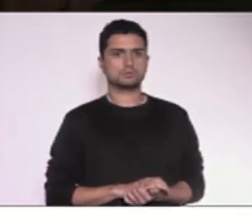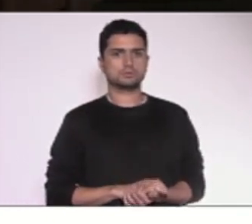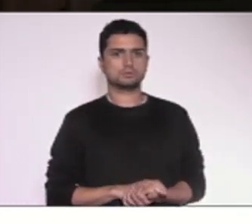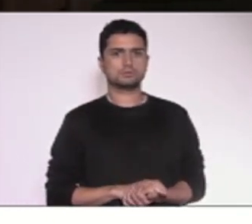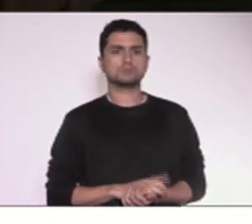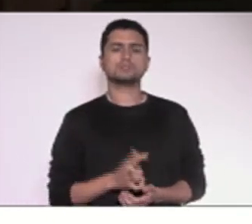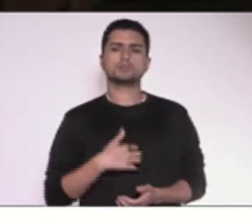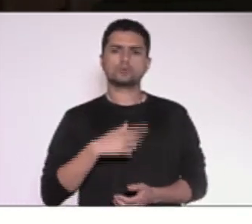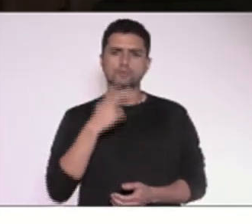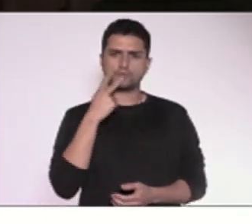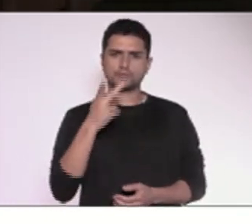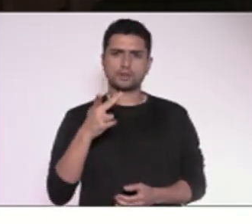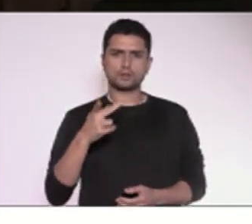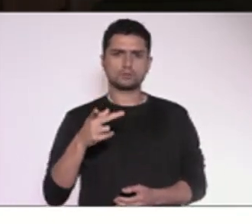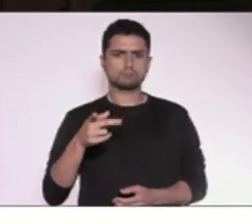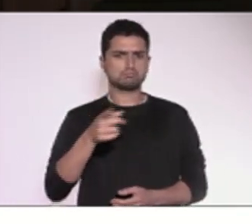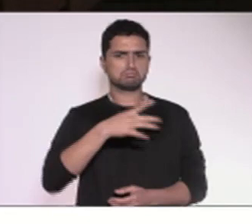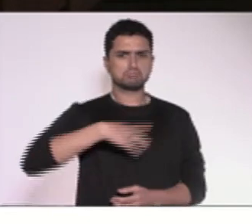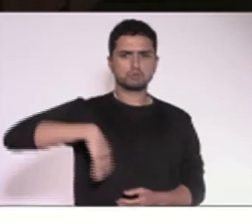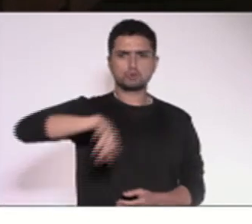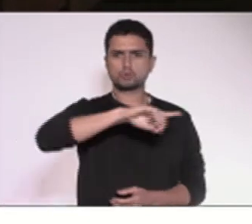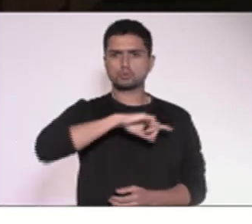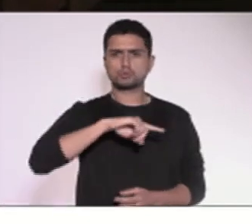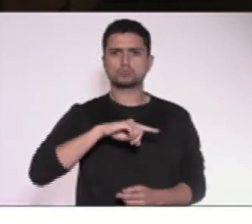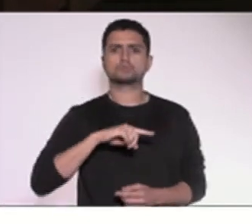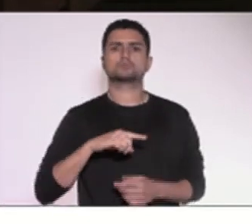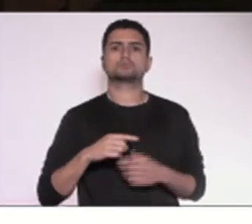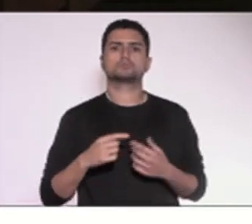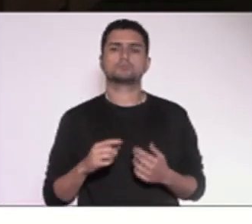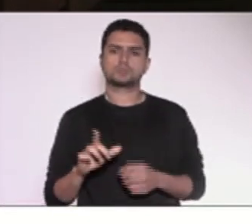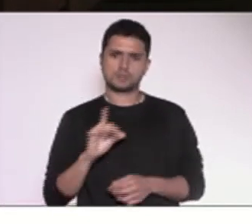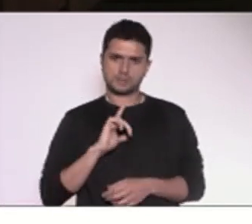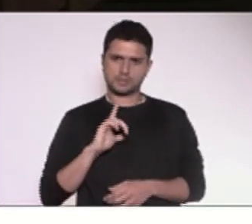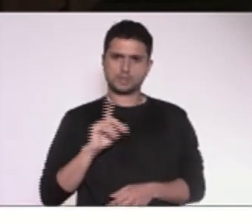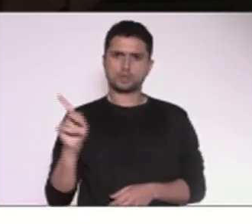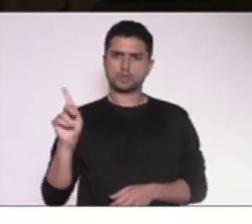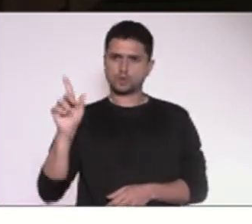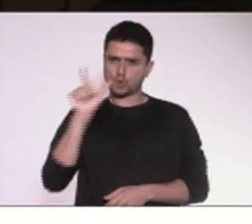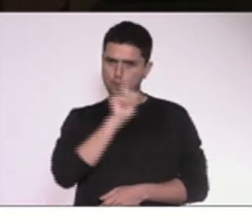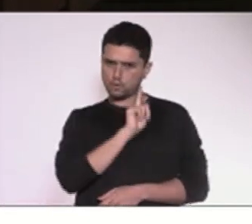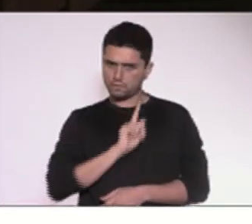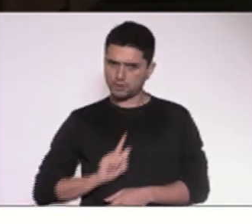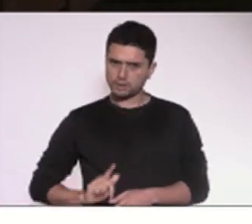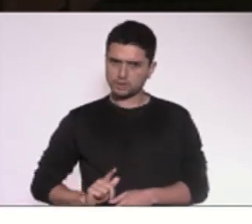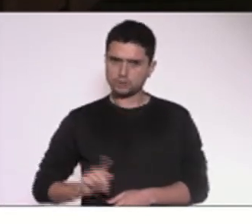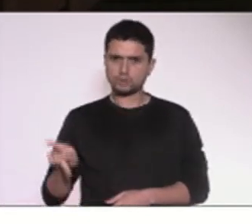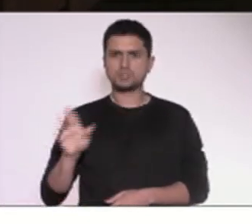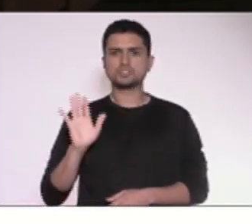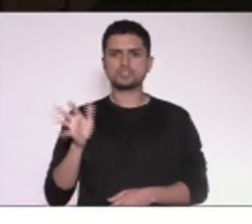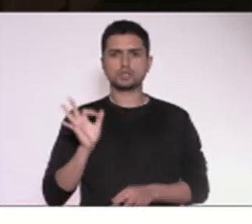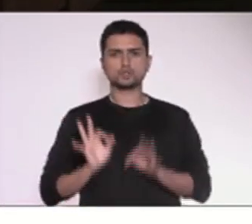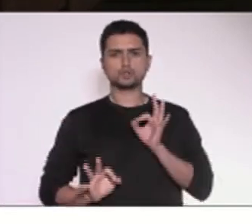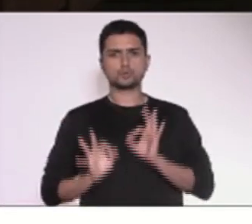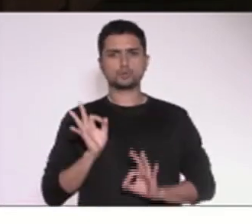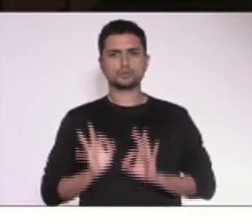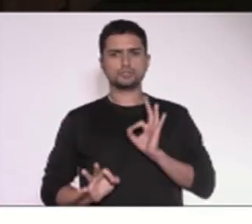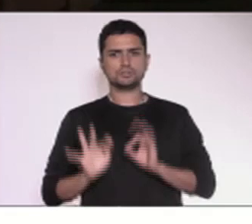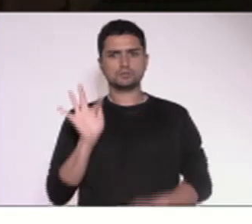Eu falo para todos, governador, falo para todos, olha, nós temos um governador que foi juiz federal, defensor